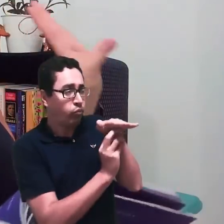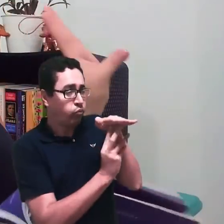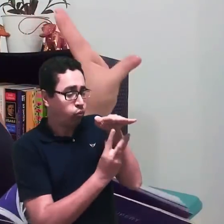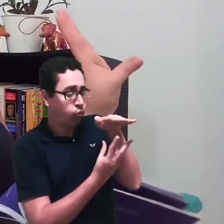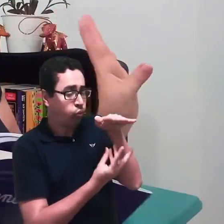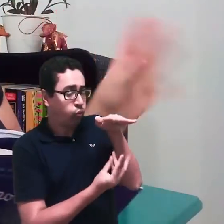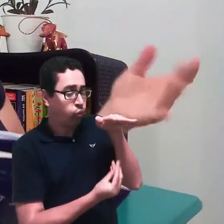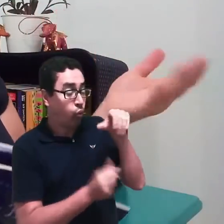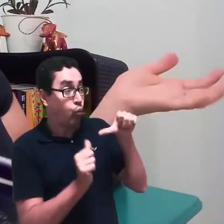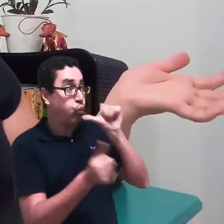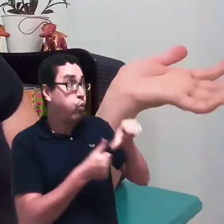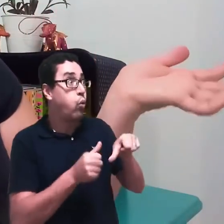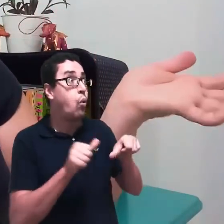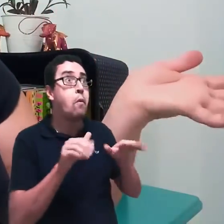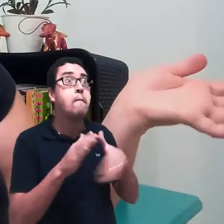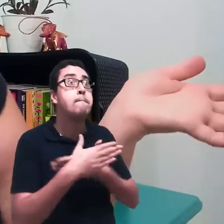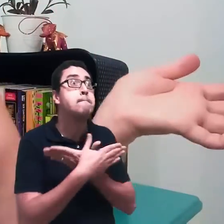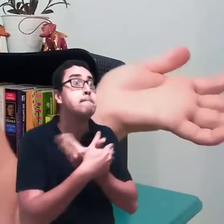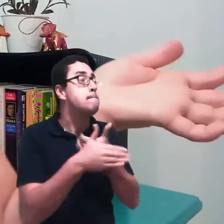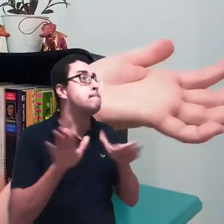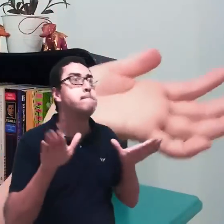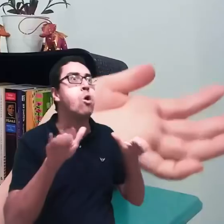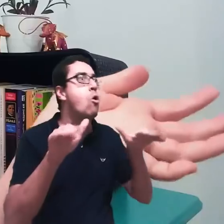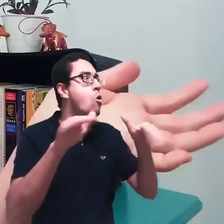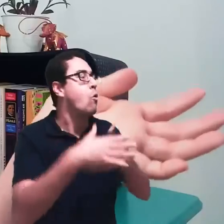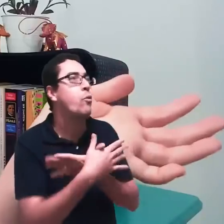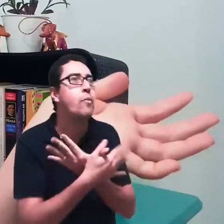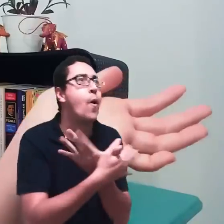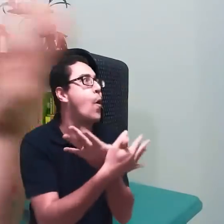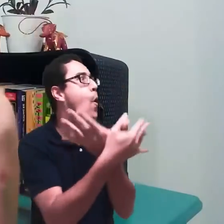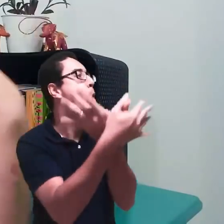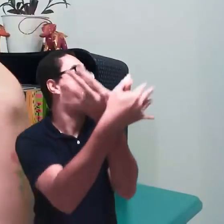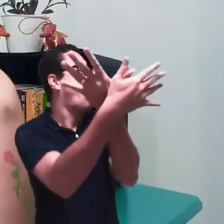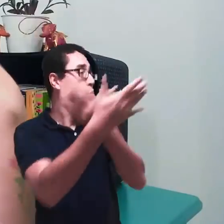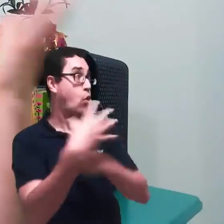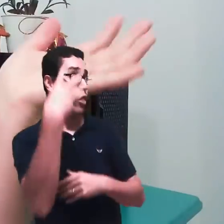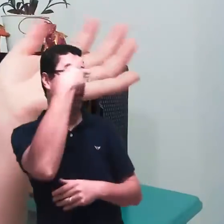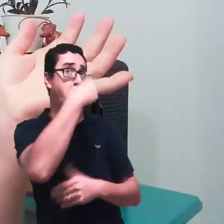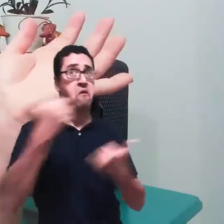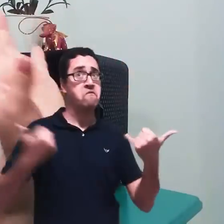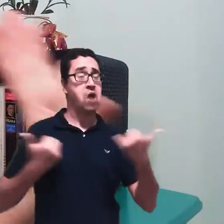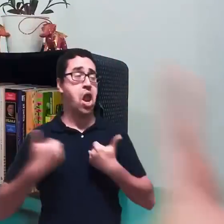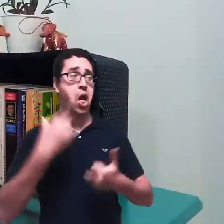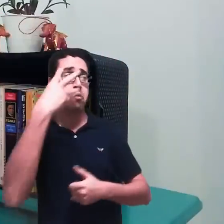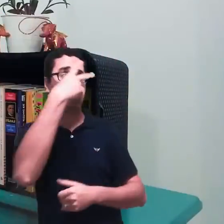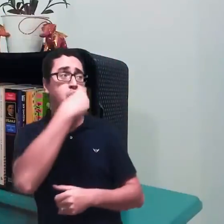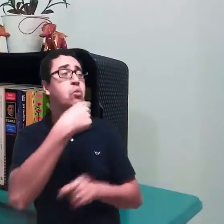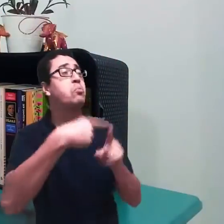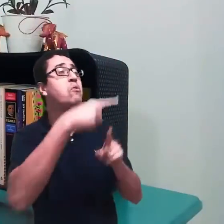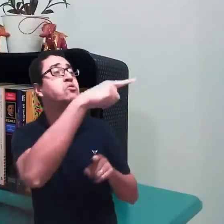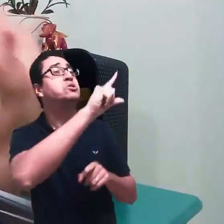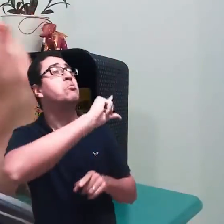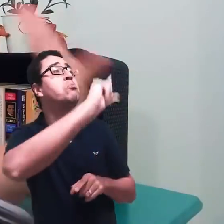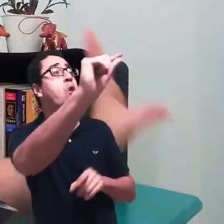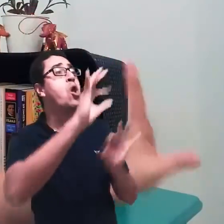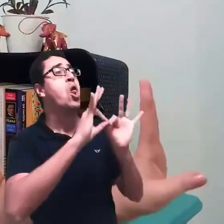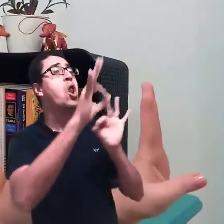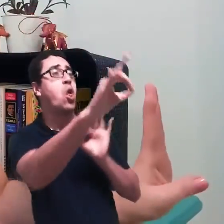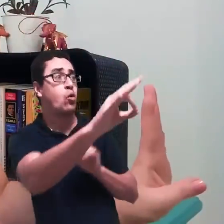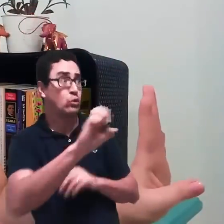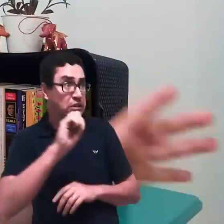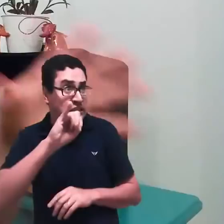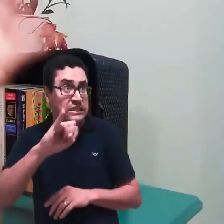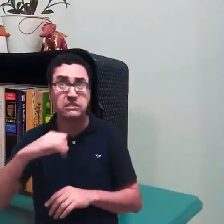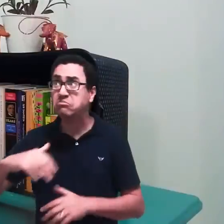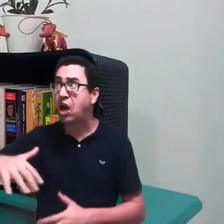muito bonitas. Se não, quem é que irá me visitar, não é mesmo? Você estará longe? Quanto aos bichos grandes, não tenho